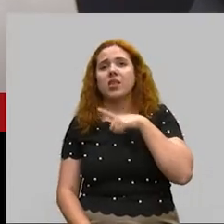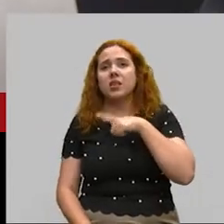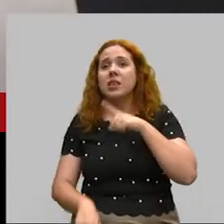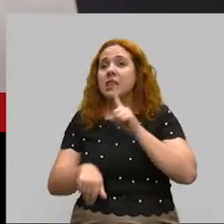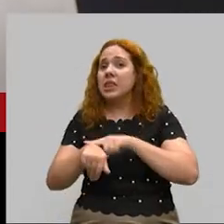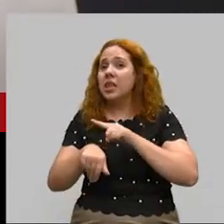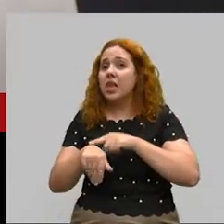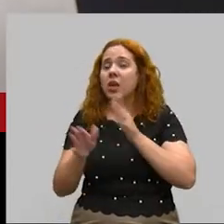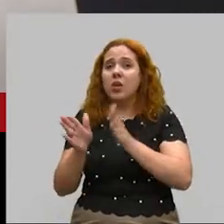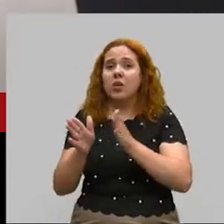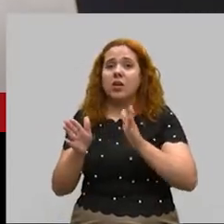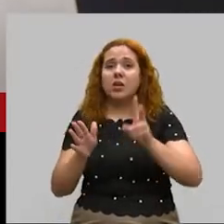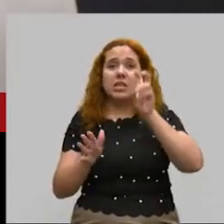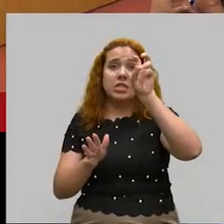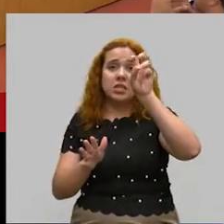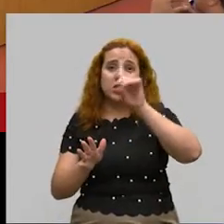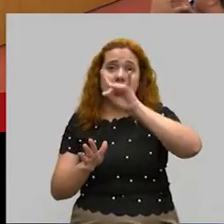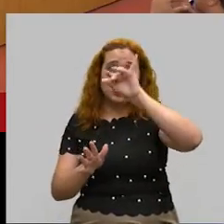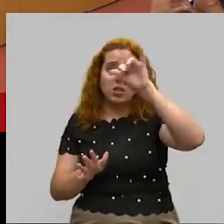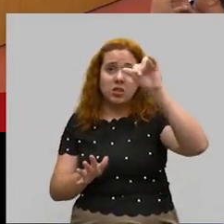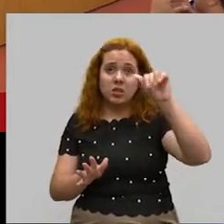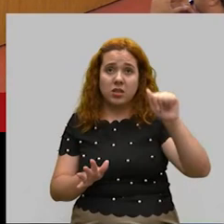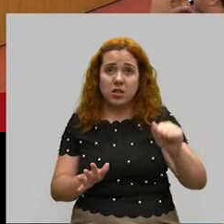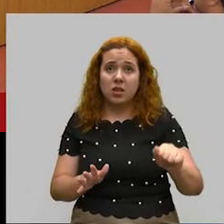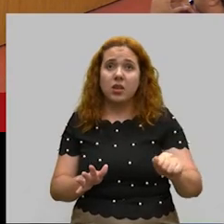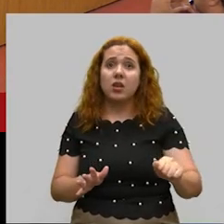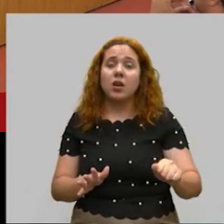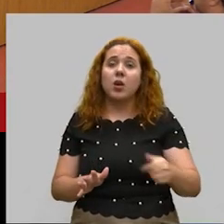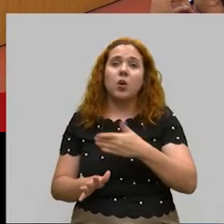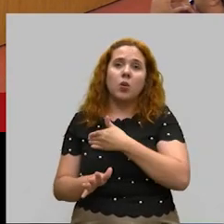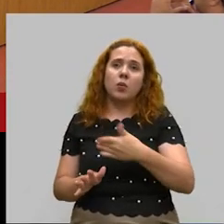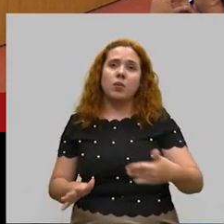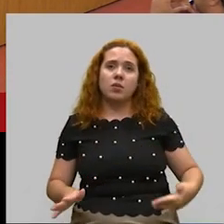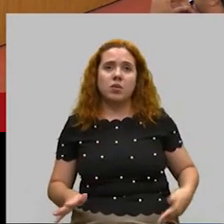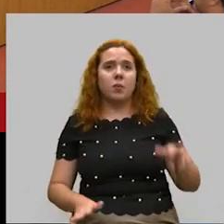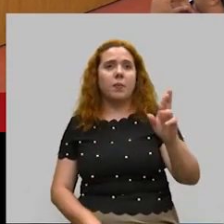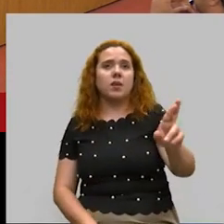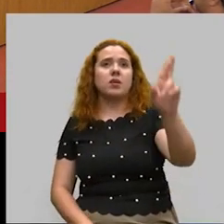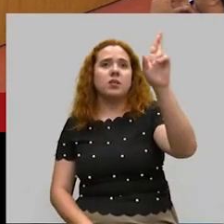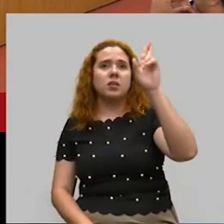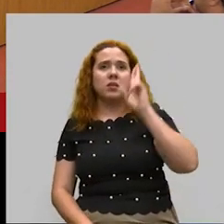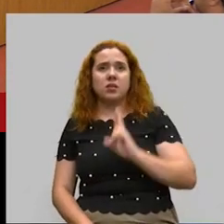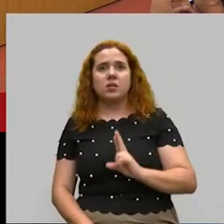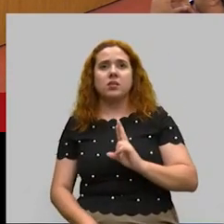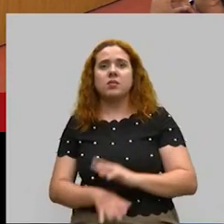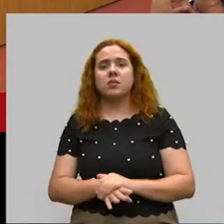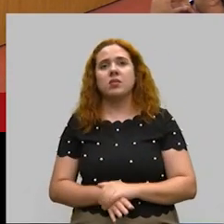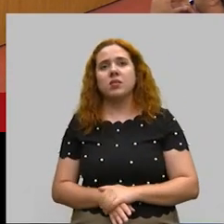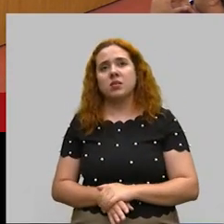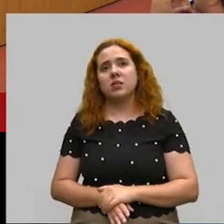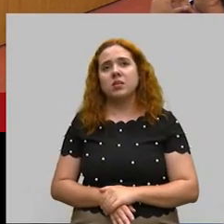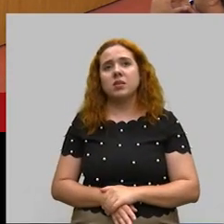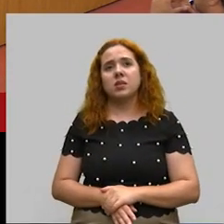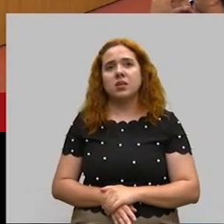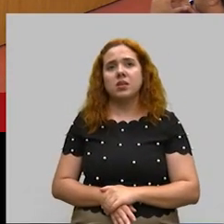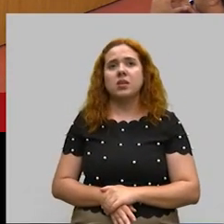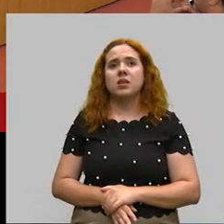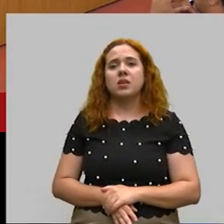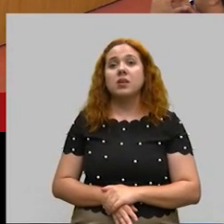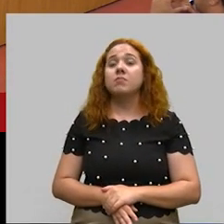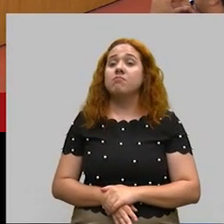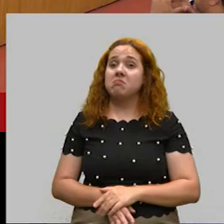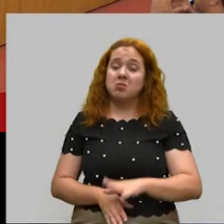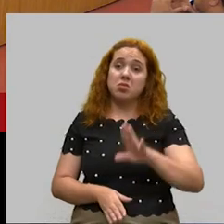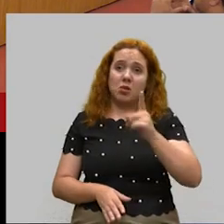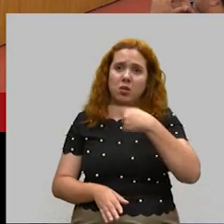regimental não são 5 dias C dias pro governo responder então a gente vai vai vai vai vai eh crer